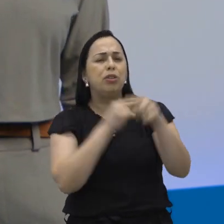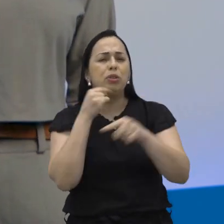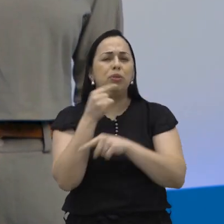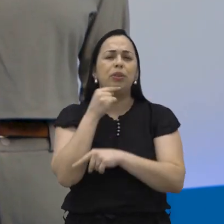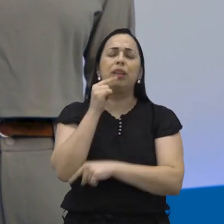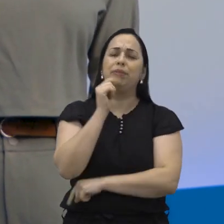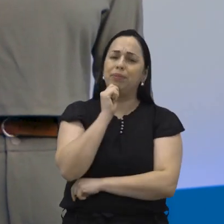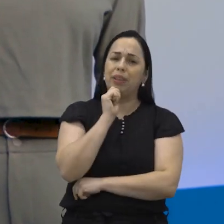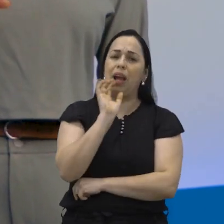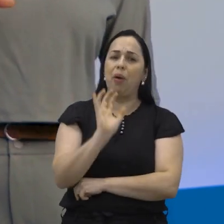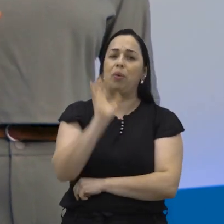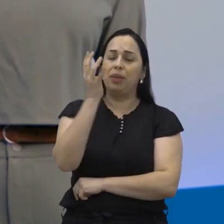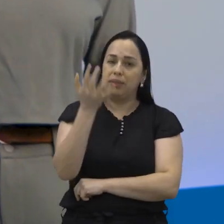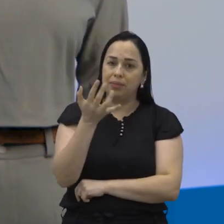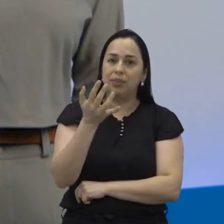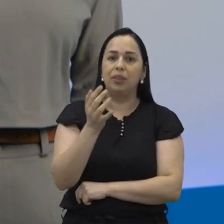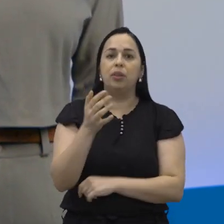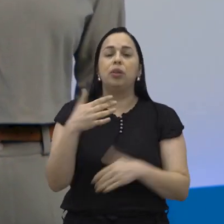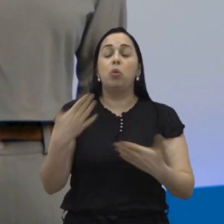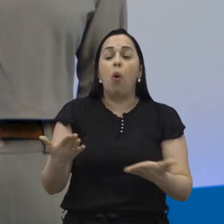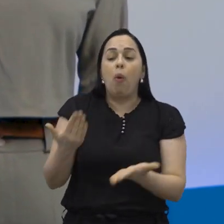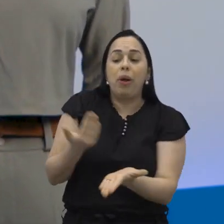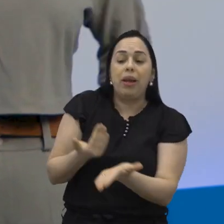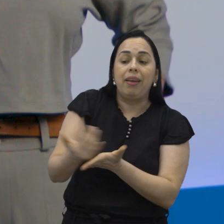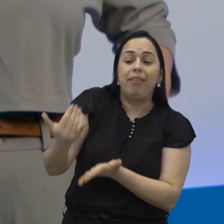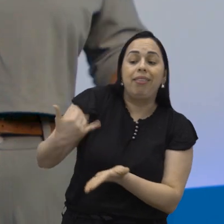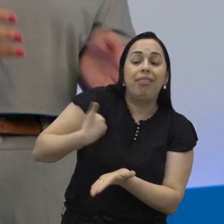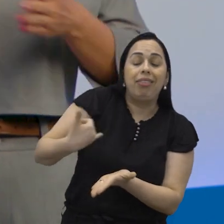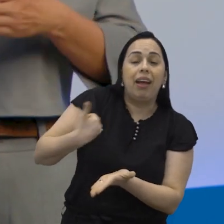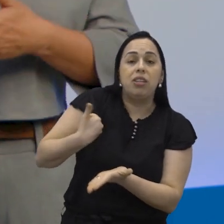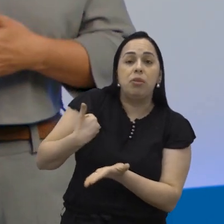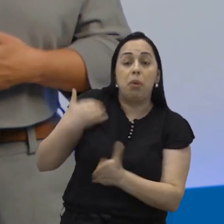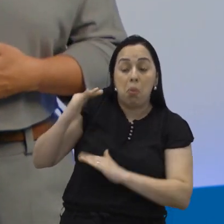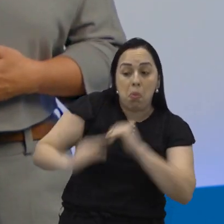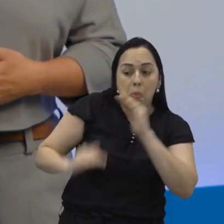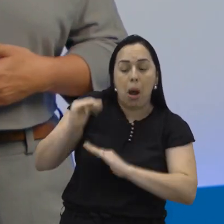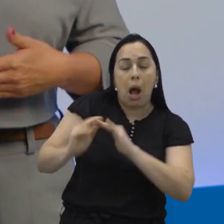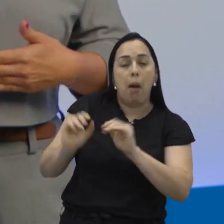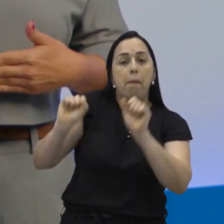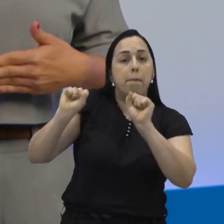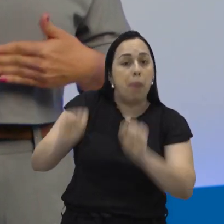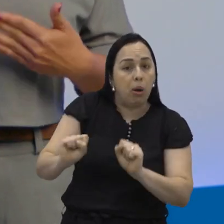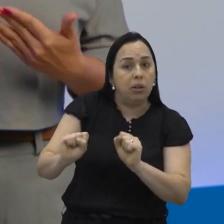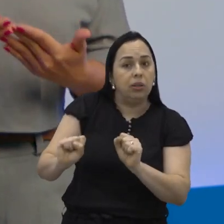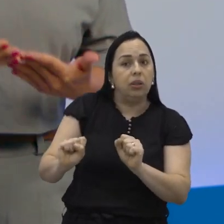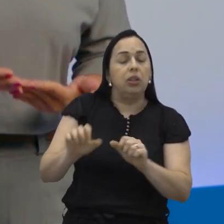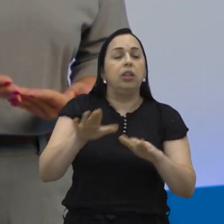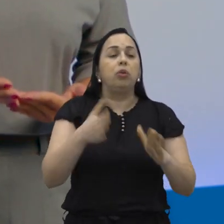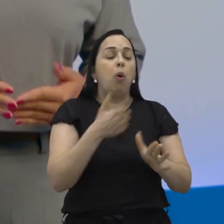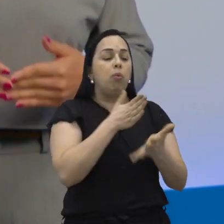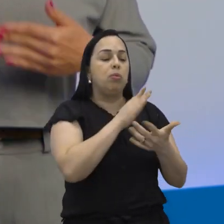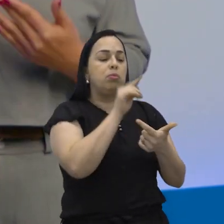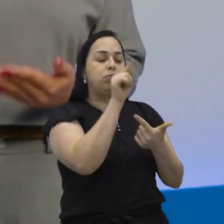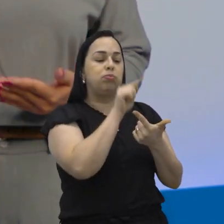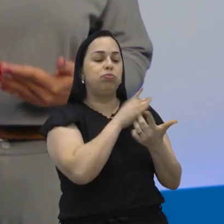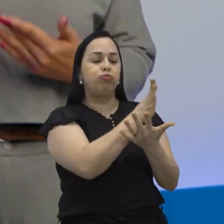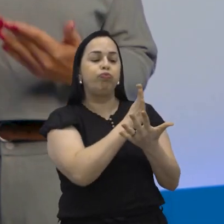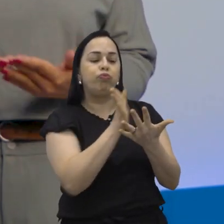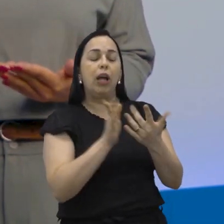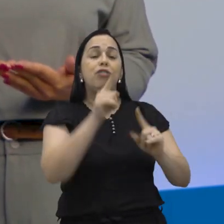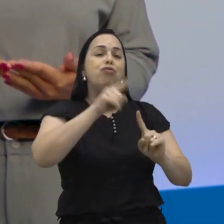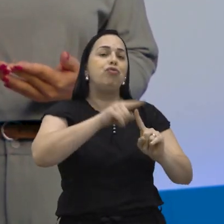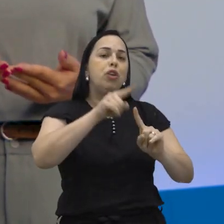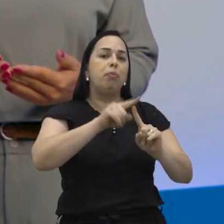mas algumas dúvidas são bastante comuns, né? Como, por exemplo, com qual idade elas podem começar e quais